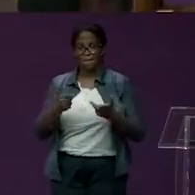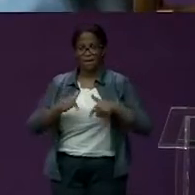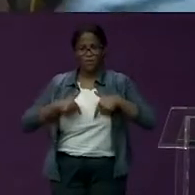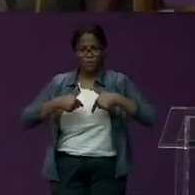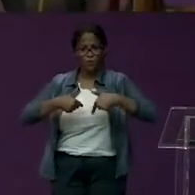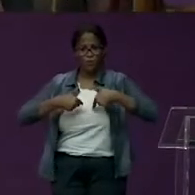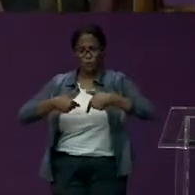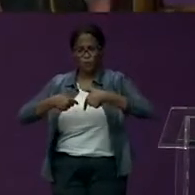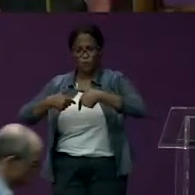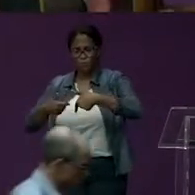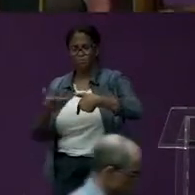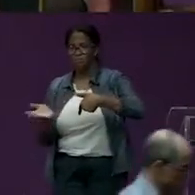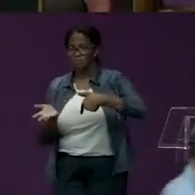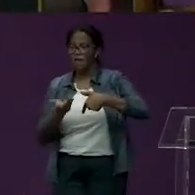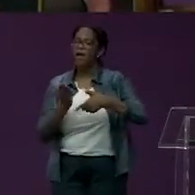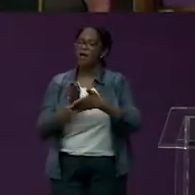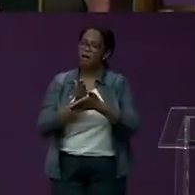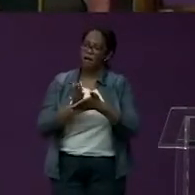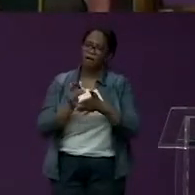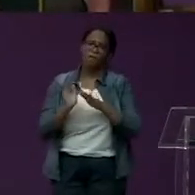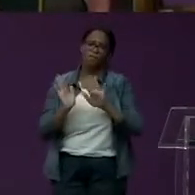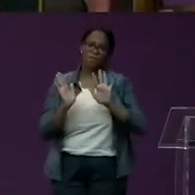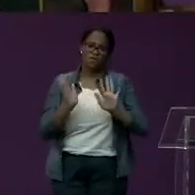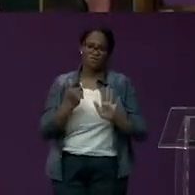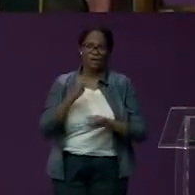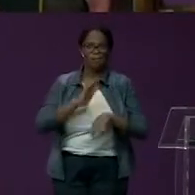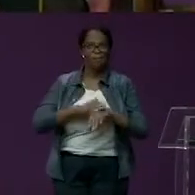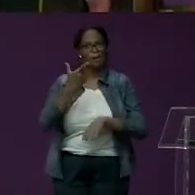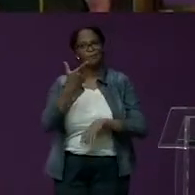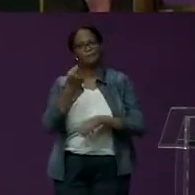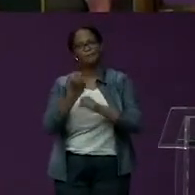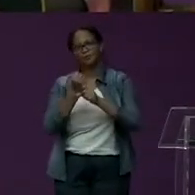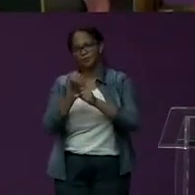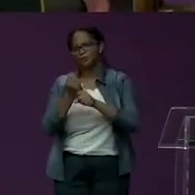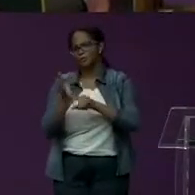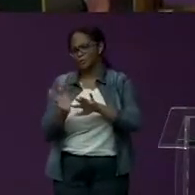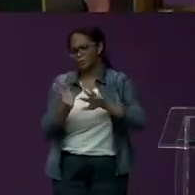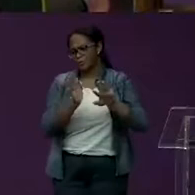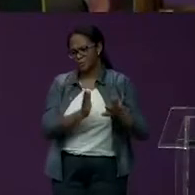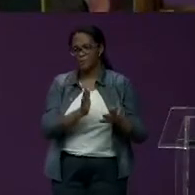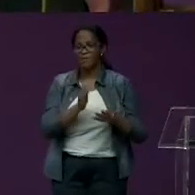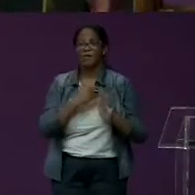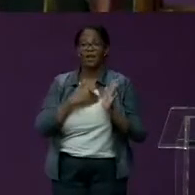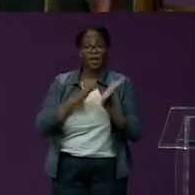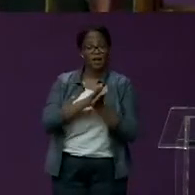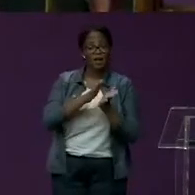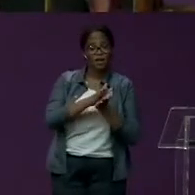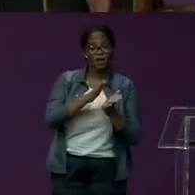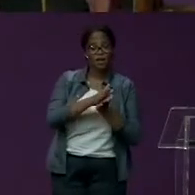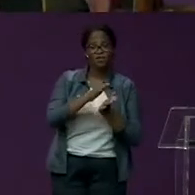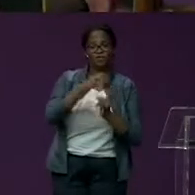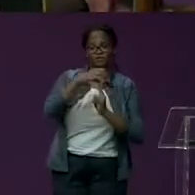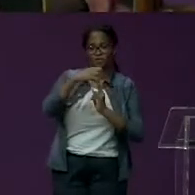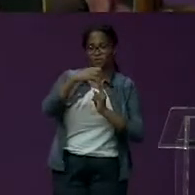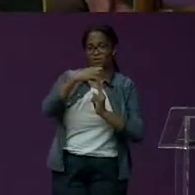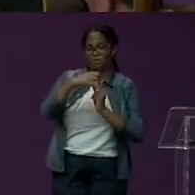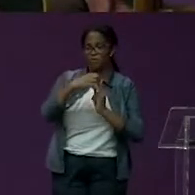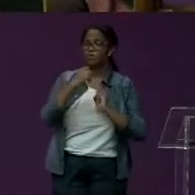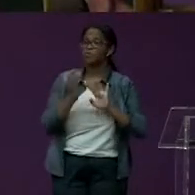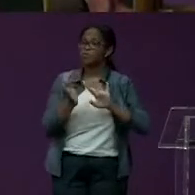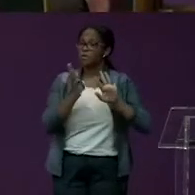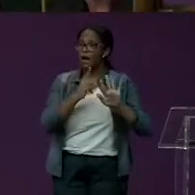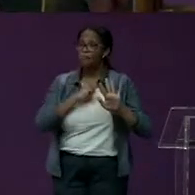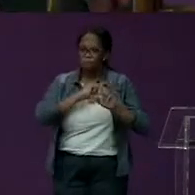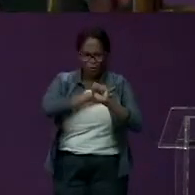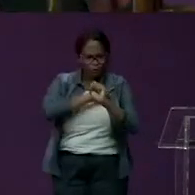iniciativas, né? Algumas já de mais de 20 anos, né? A editora Fiocruz, quer dizer, a gente tem muita potência